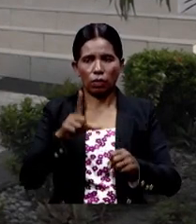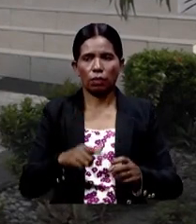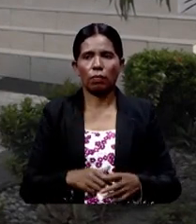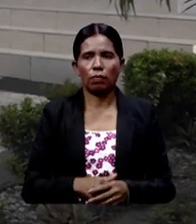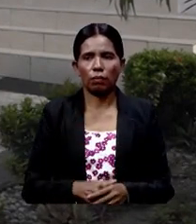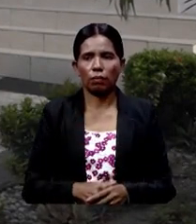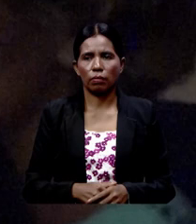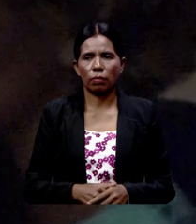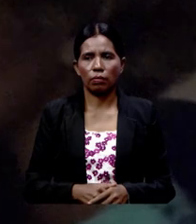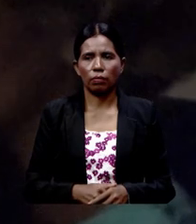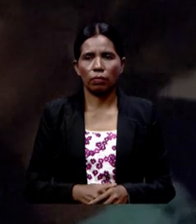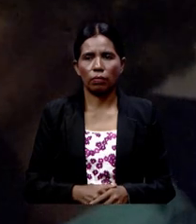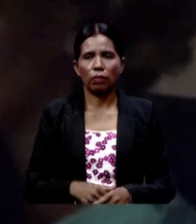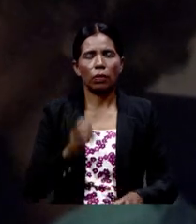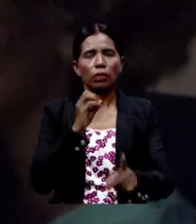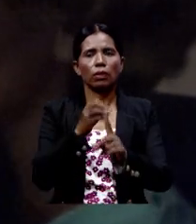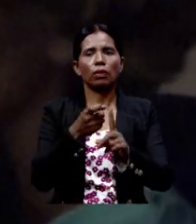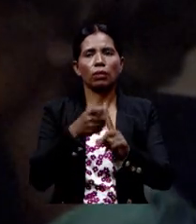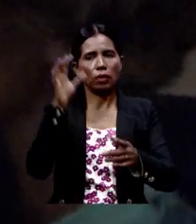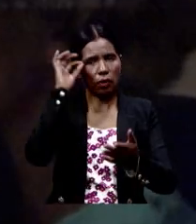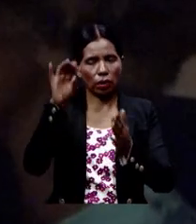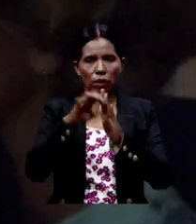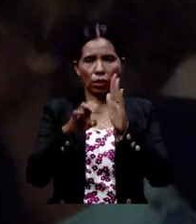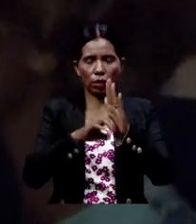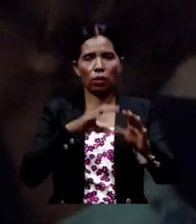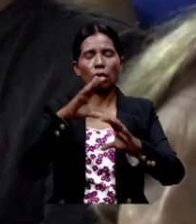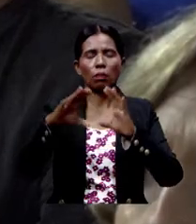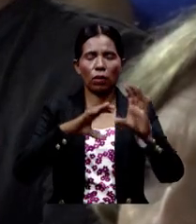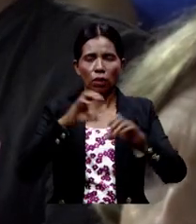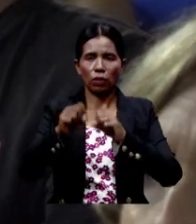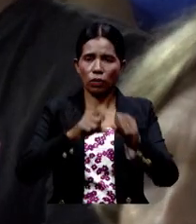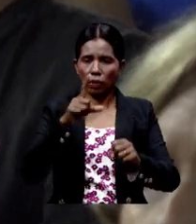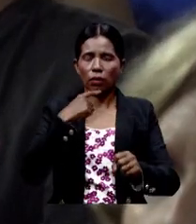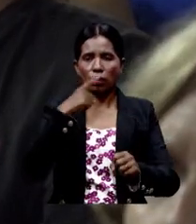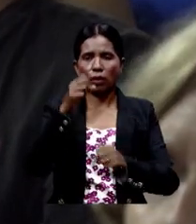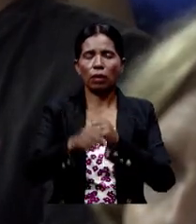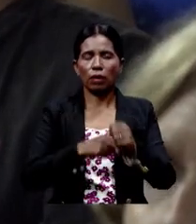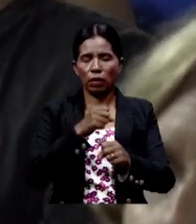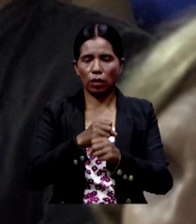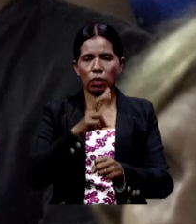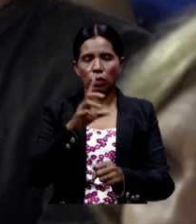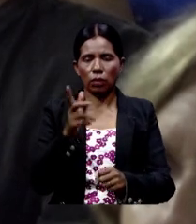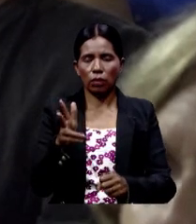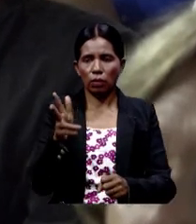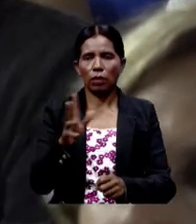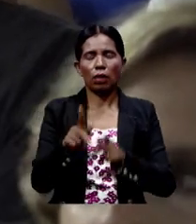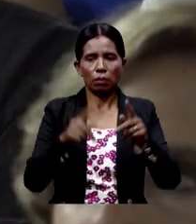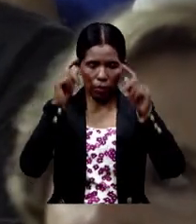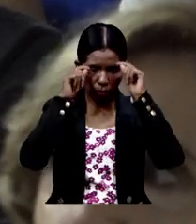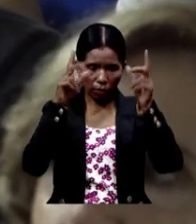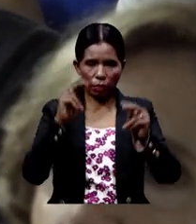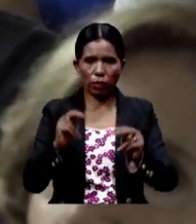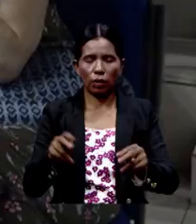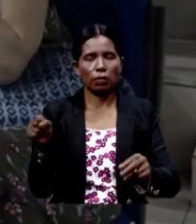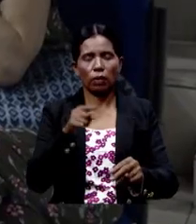departamento de comunicação social. Objetivo secretário de Estado de Comunicação Social prevista cada totina lihun rua tolo nulo, cidadão Timor-Leste,